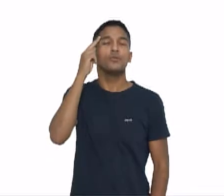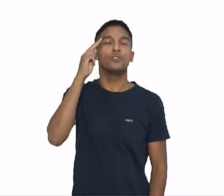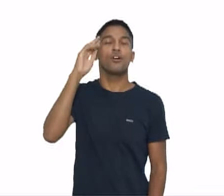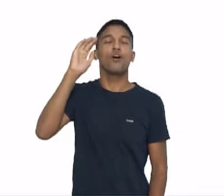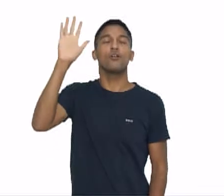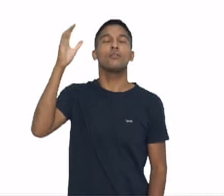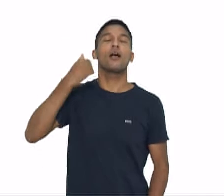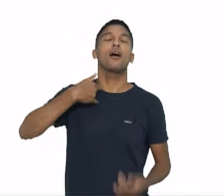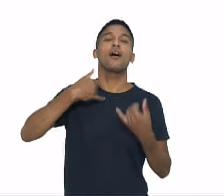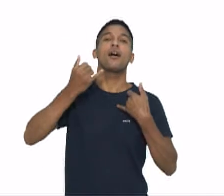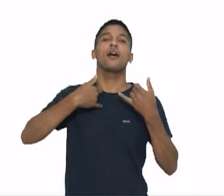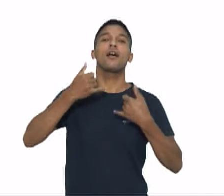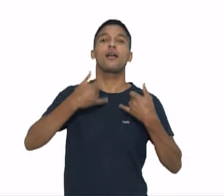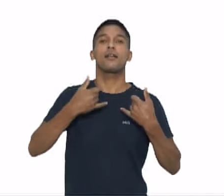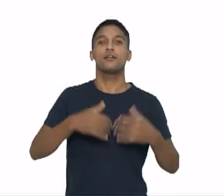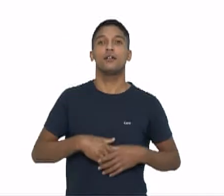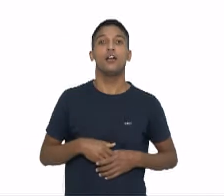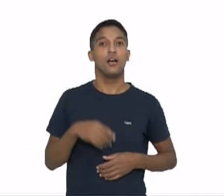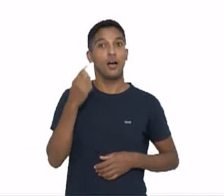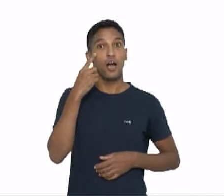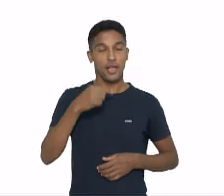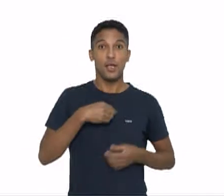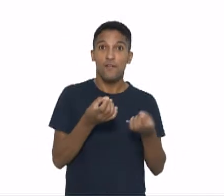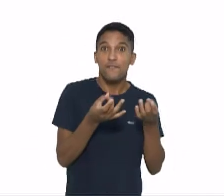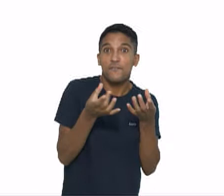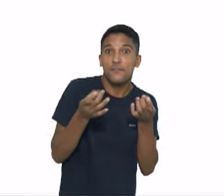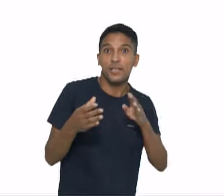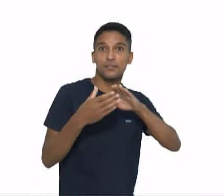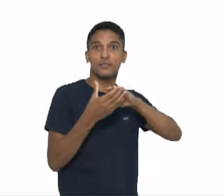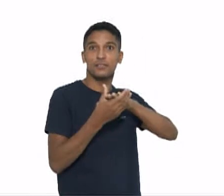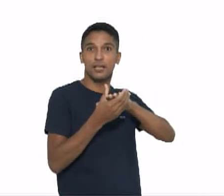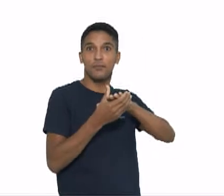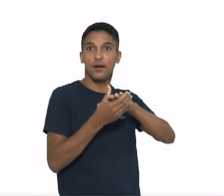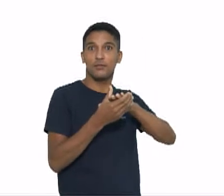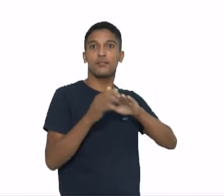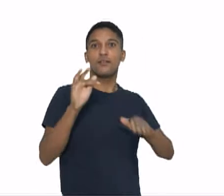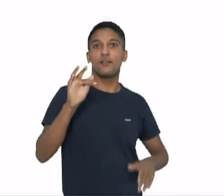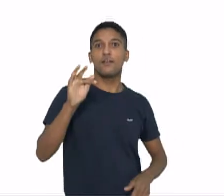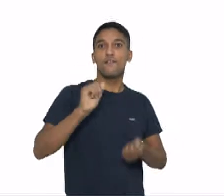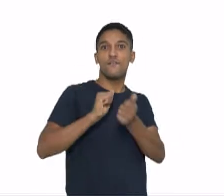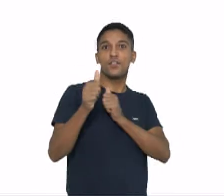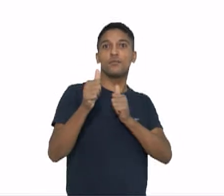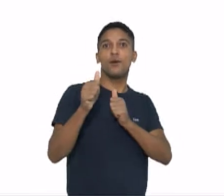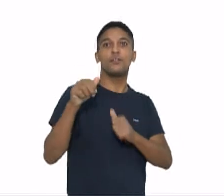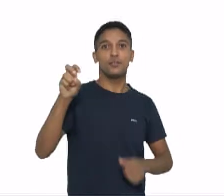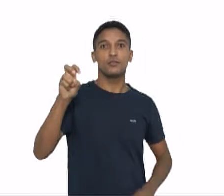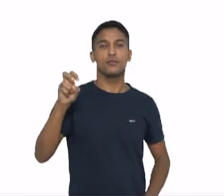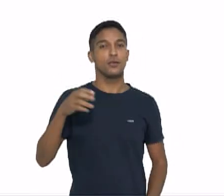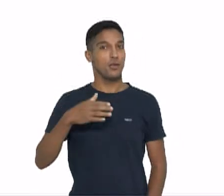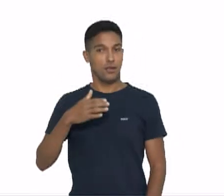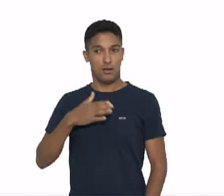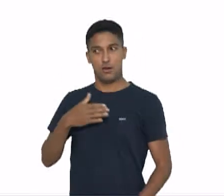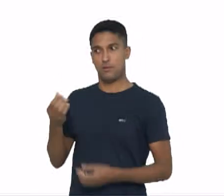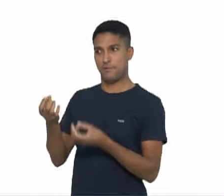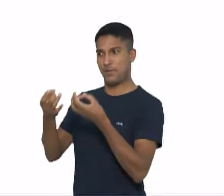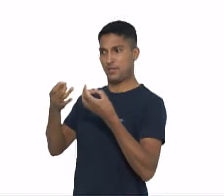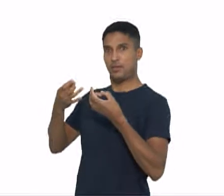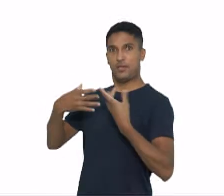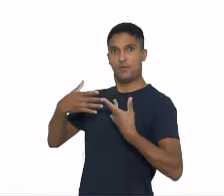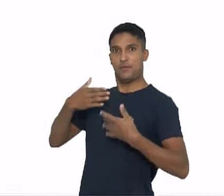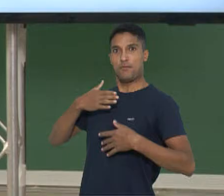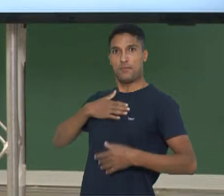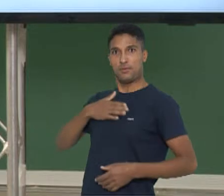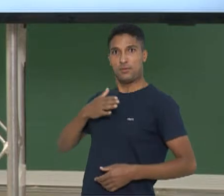Vendo sapatos de futebol 5, porque o vendedor me mintiu e me aprietam. Então ele está vendendo